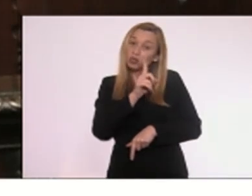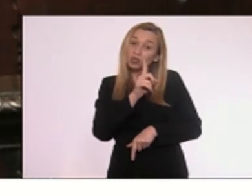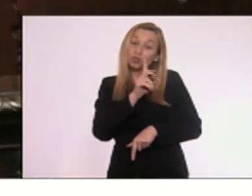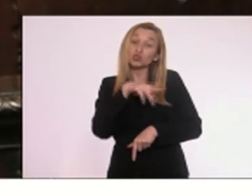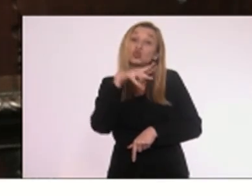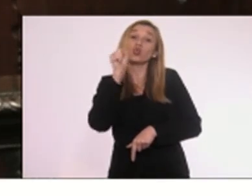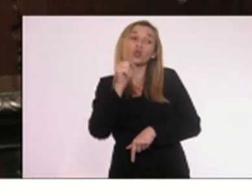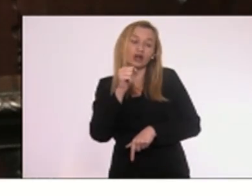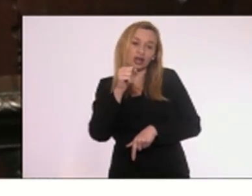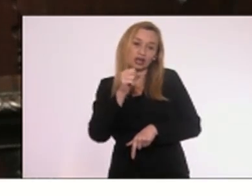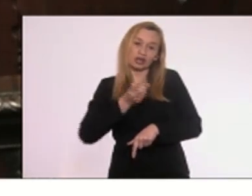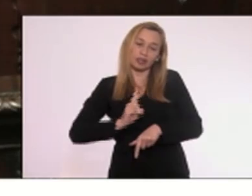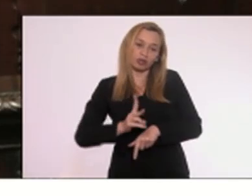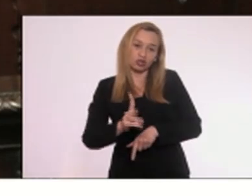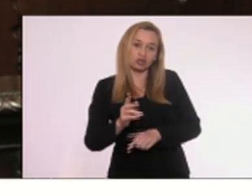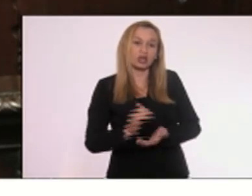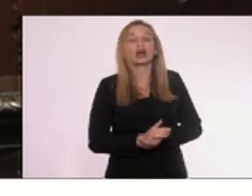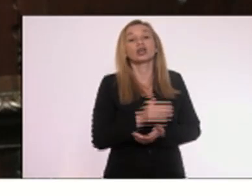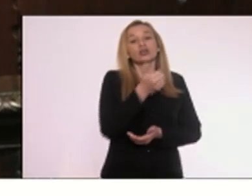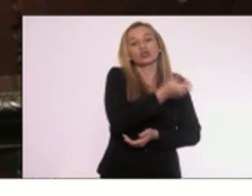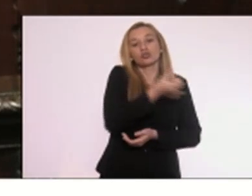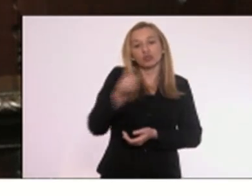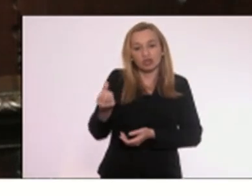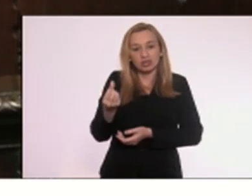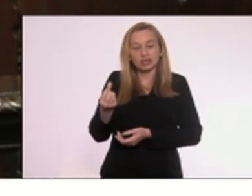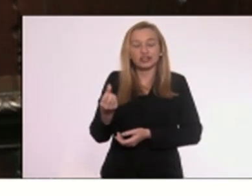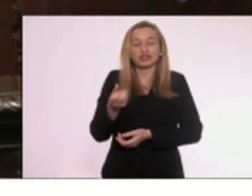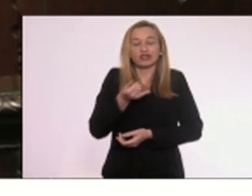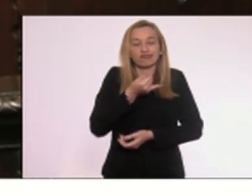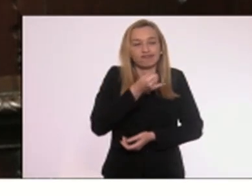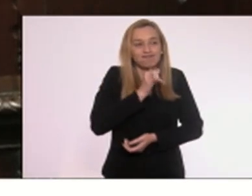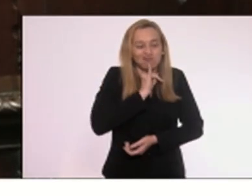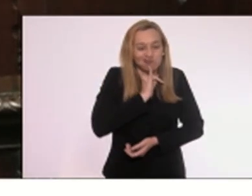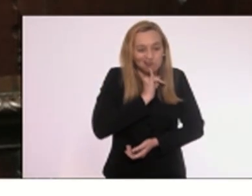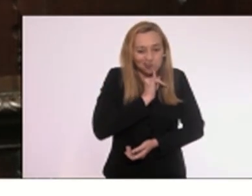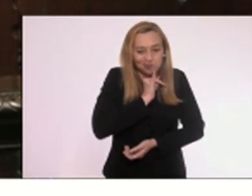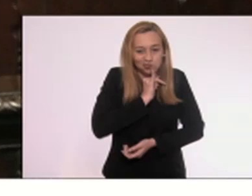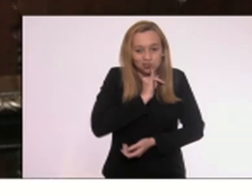de 2016, nós tivemos a infeliz